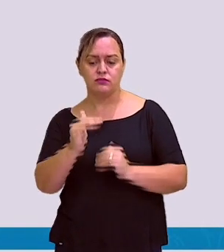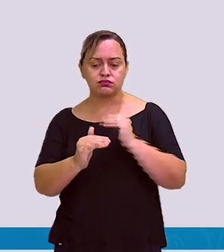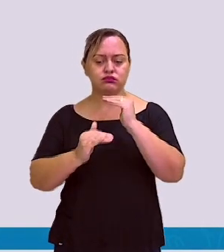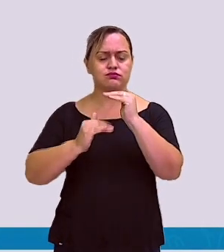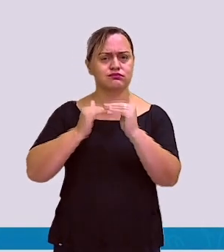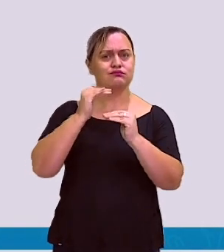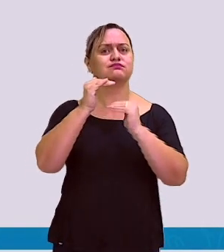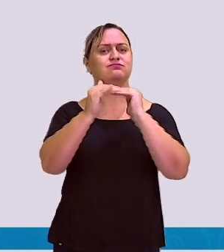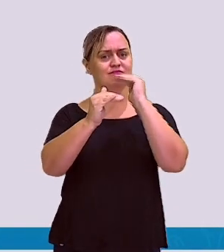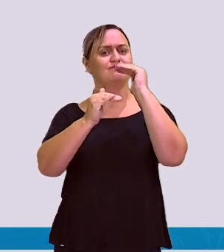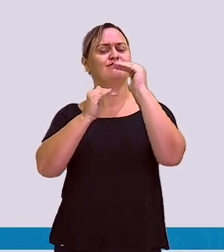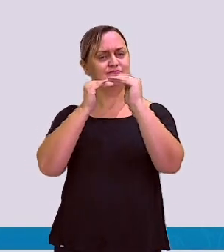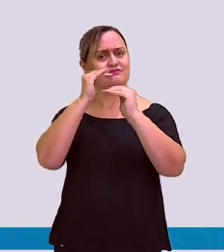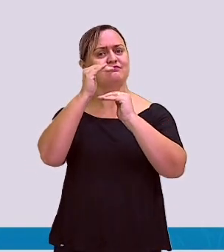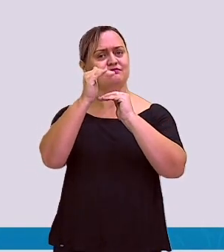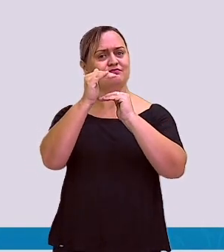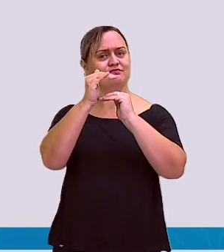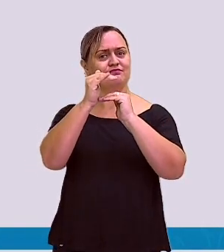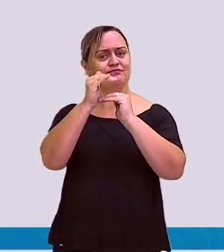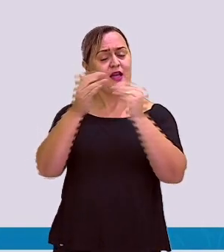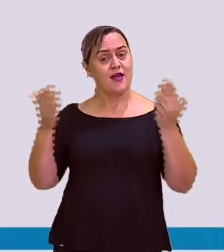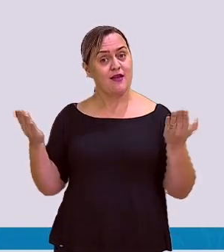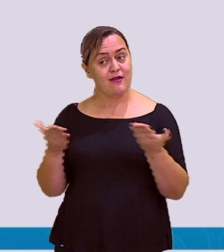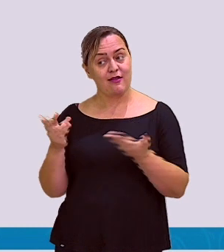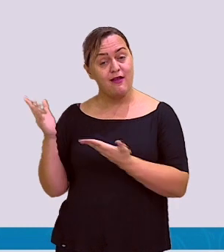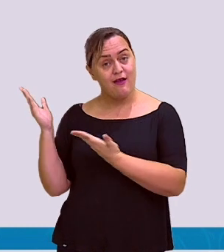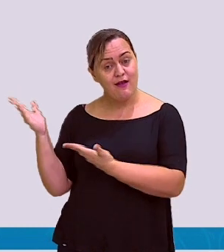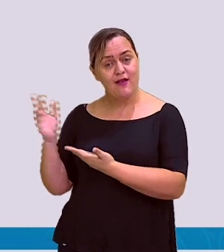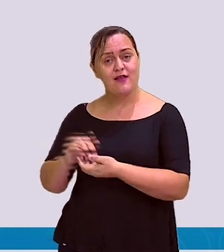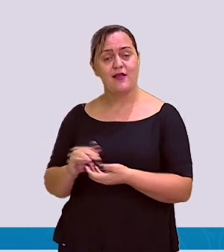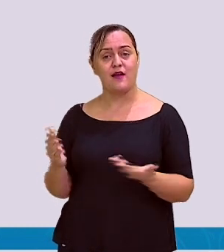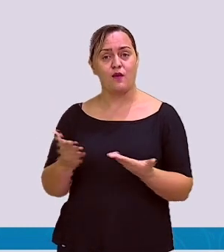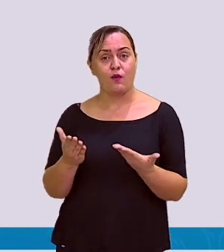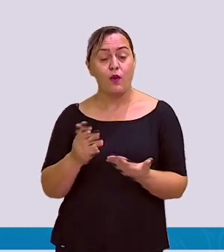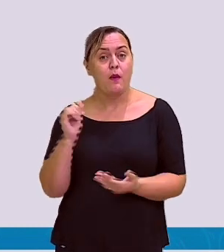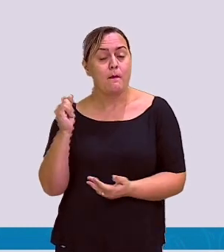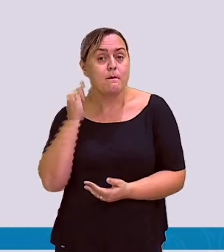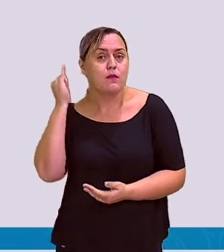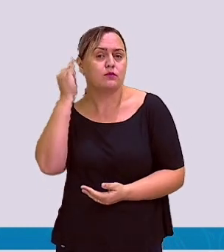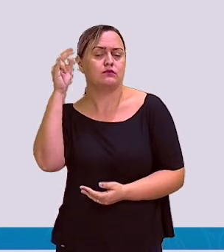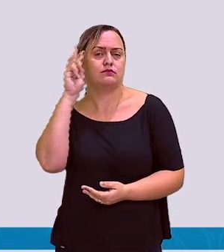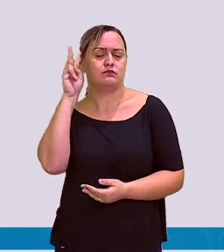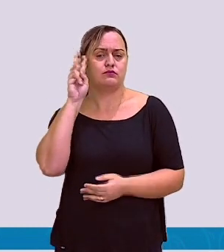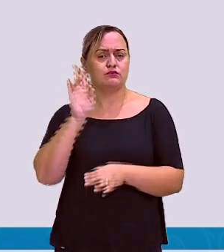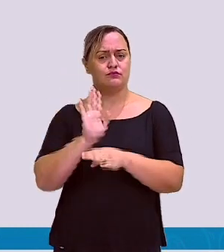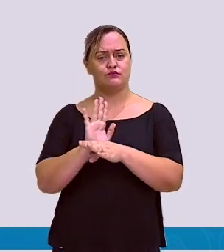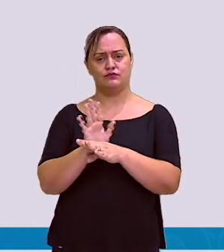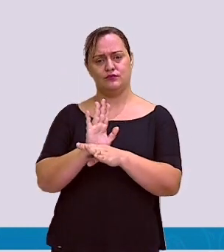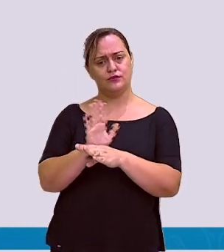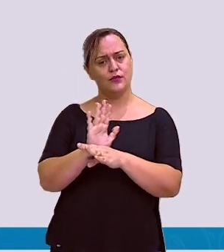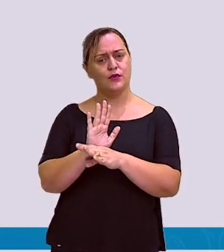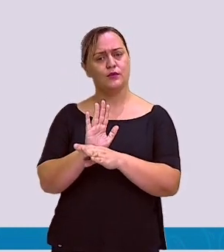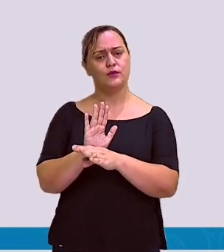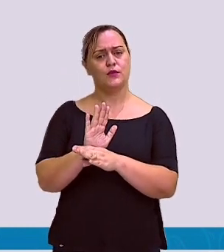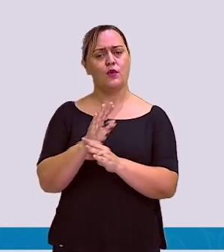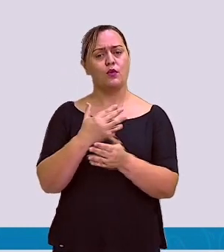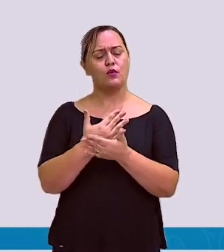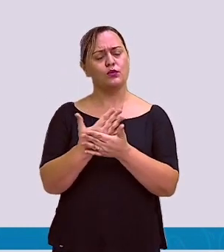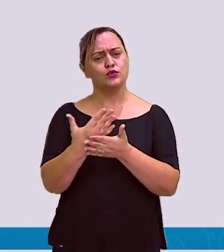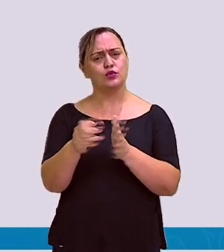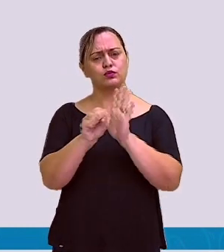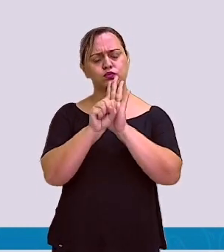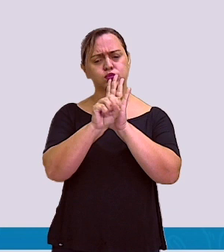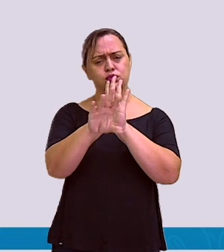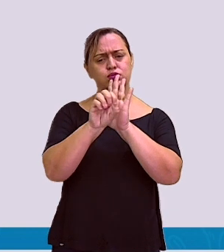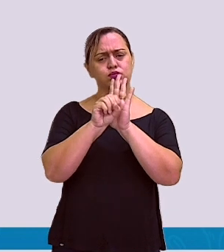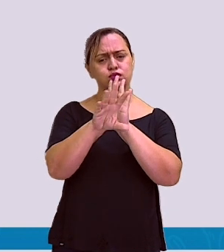para a história do cinema, diferente dos outros, permitia gravar, copiar e projetar imagens de formas mais